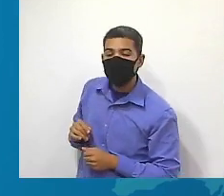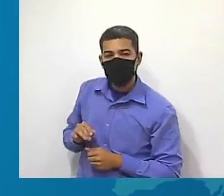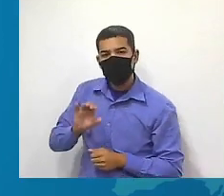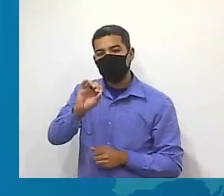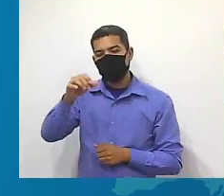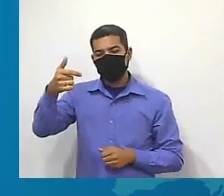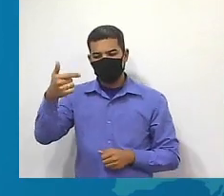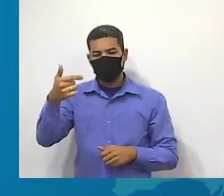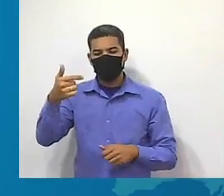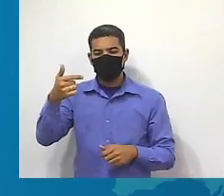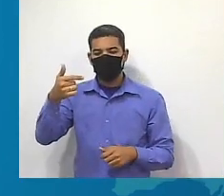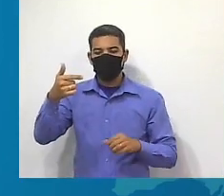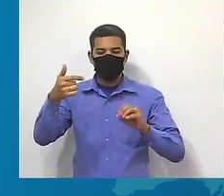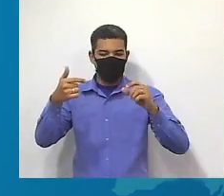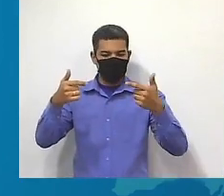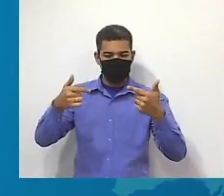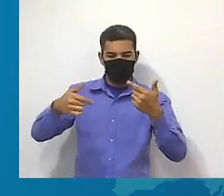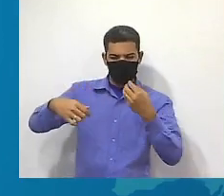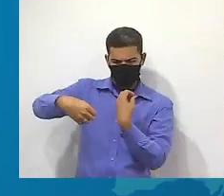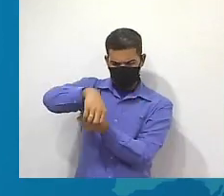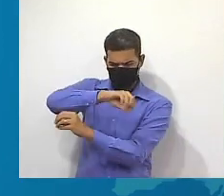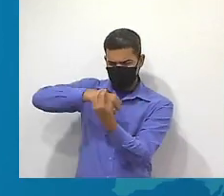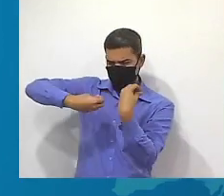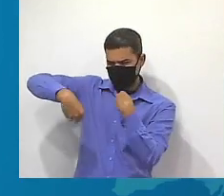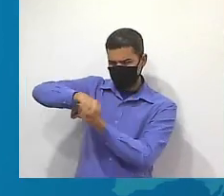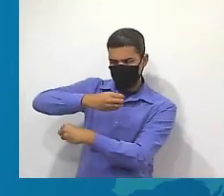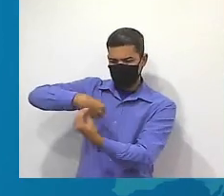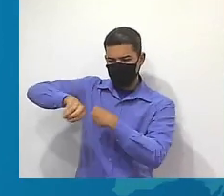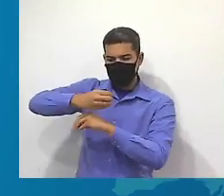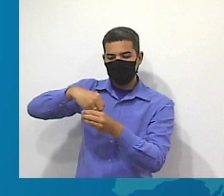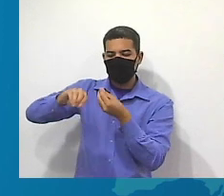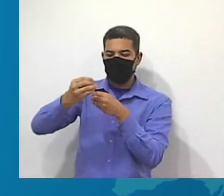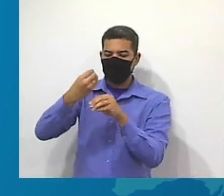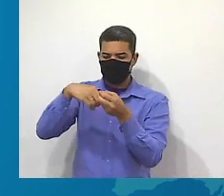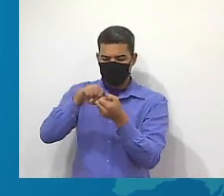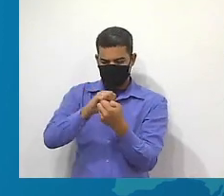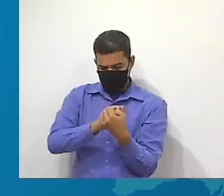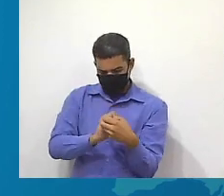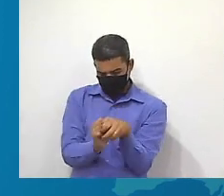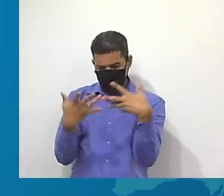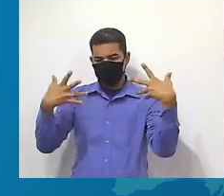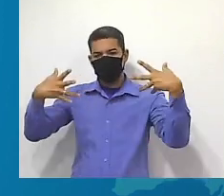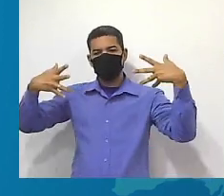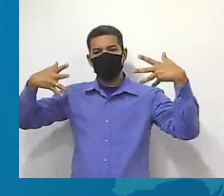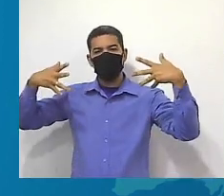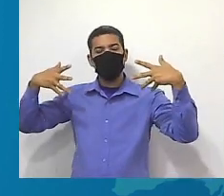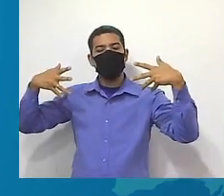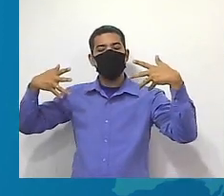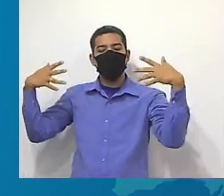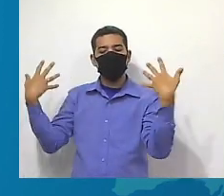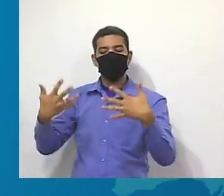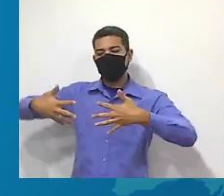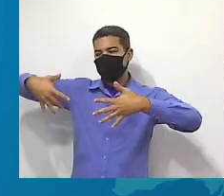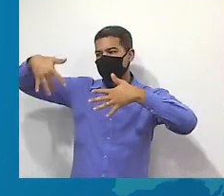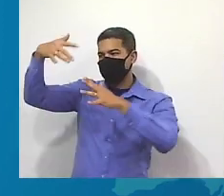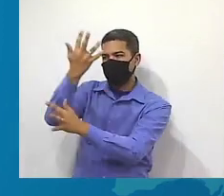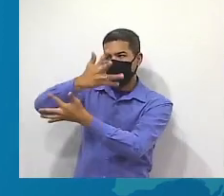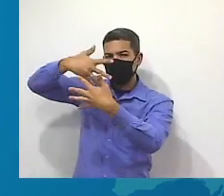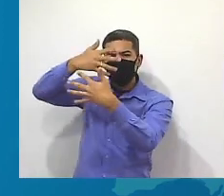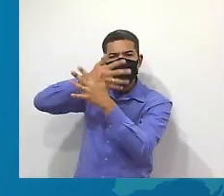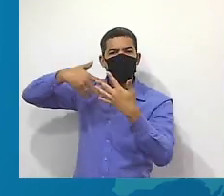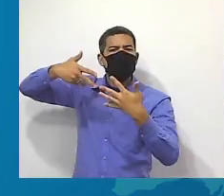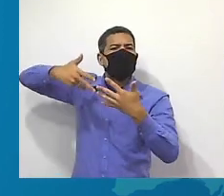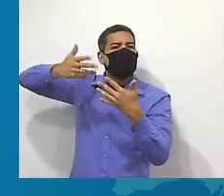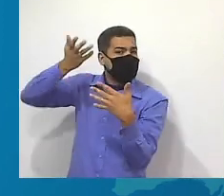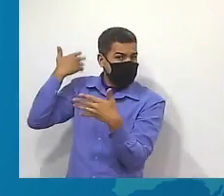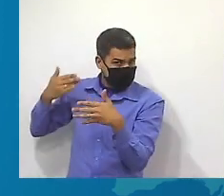com átomos de oxigênio. E essas ligações são quebradas. E agora esses átomos de oxigênio, que